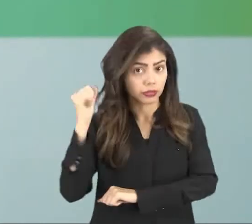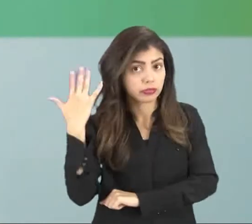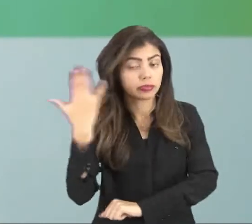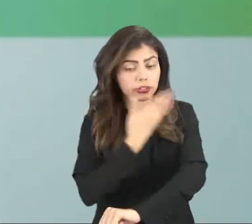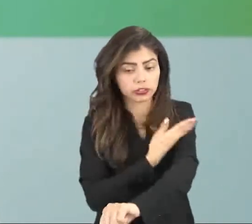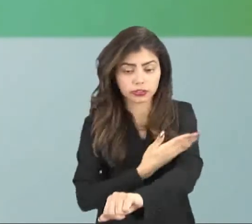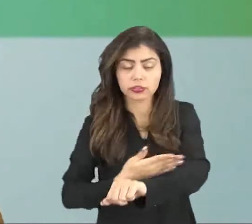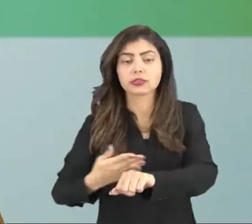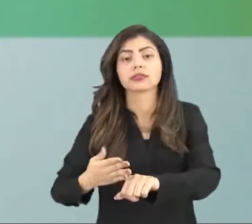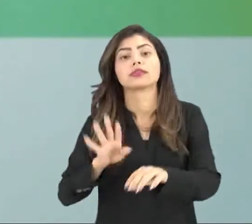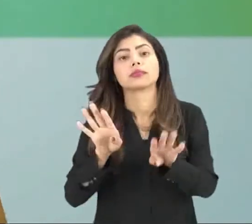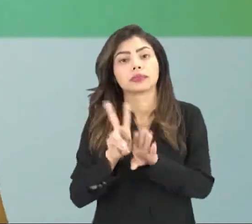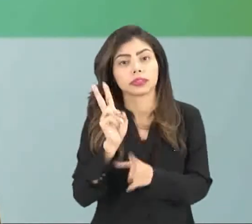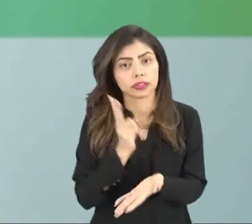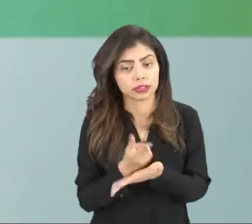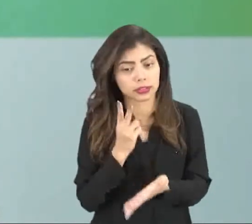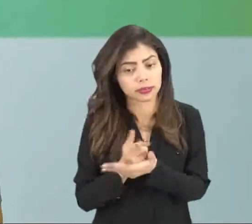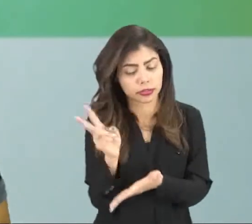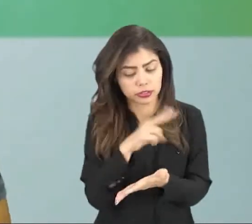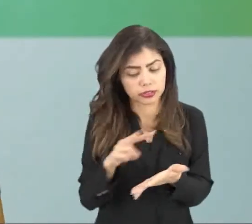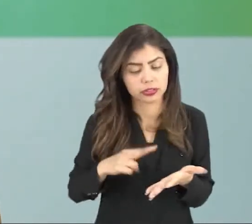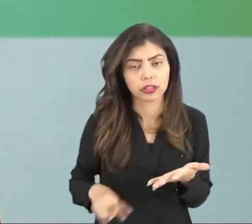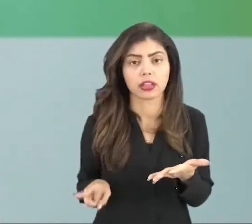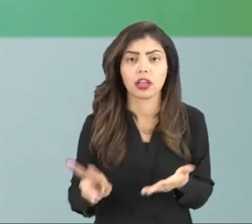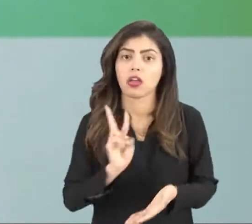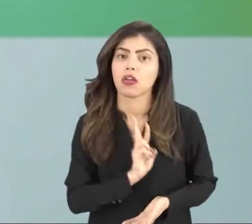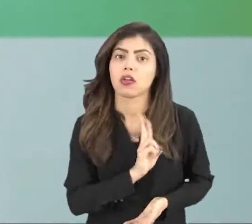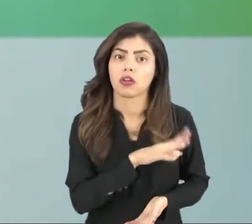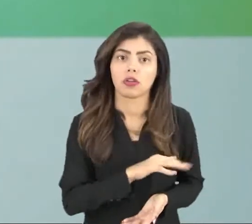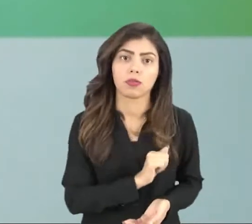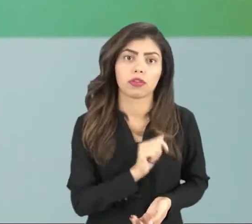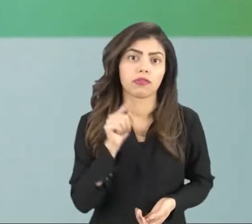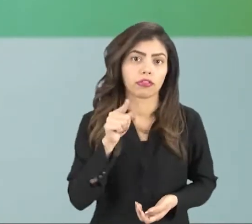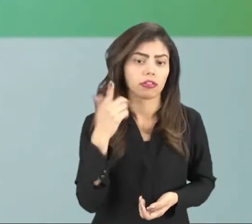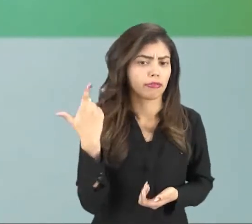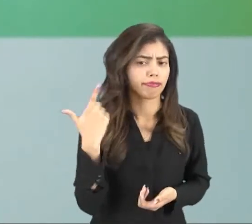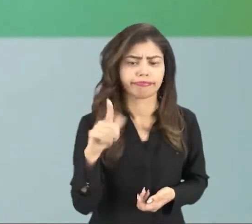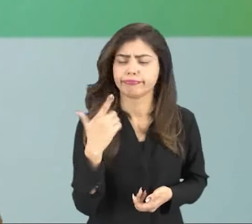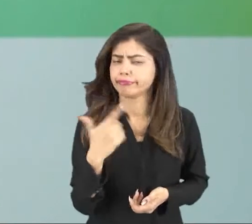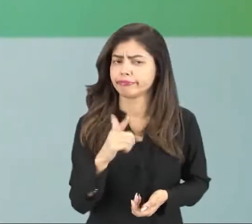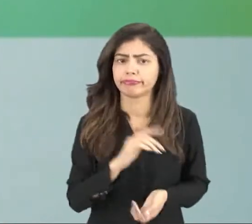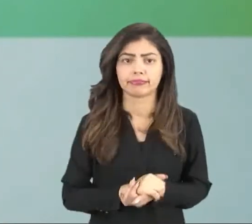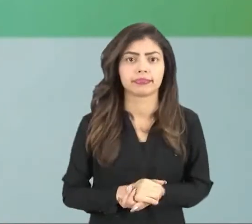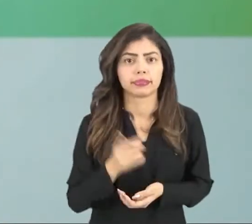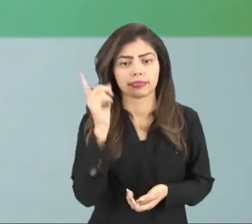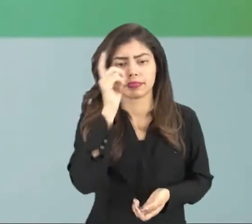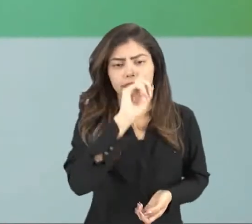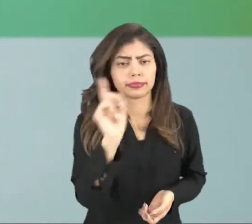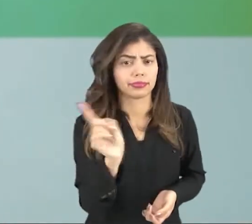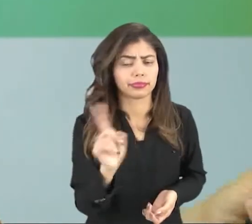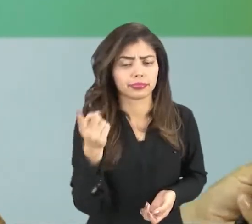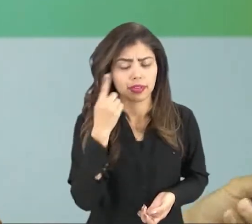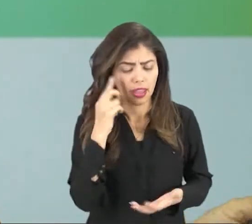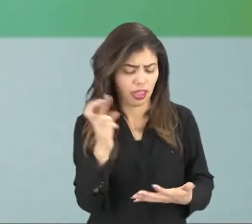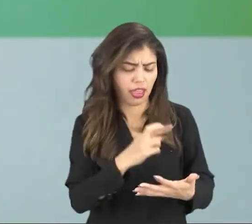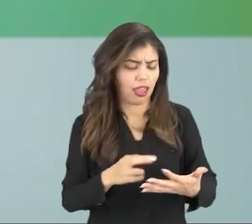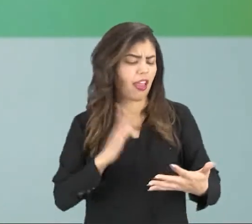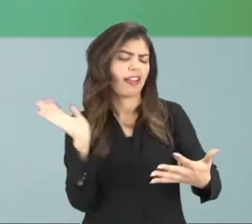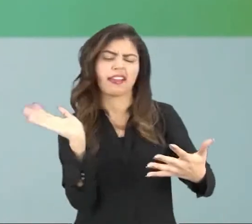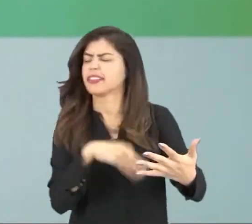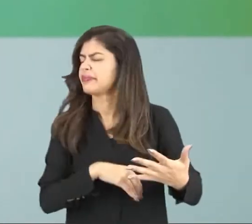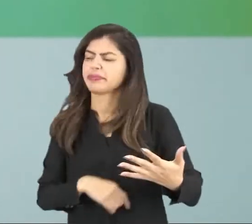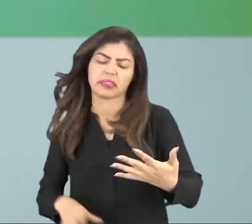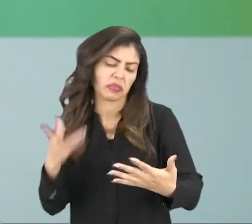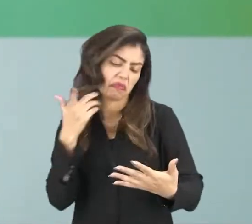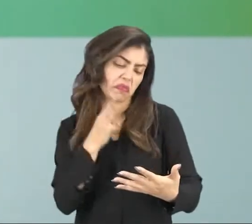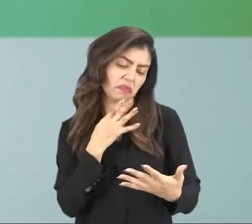de textos, os contos, os romances deles, você não vai ter dificuldade quando cair lá na prova. Você vai olhar assim, eu sei